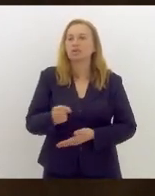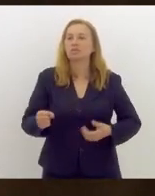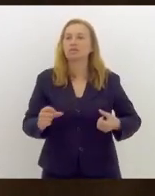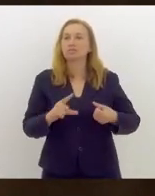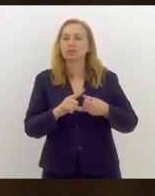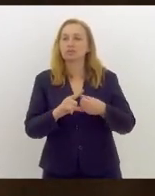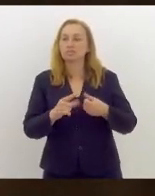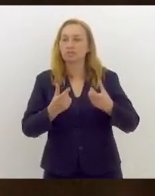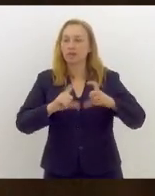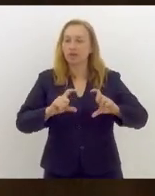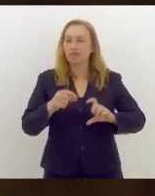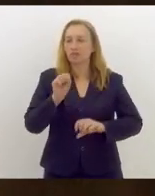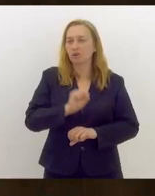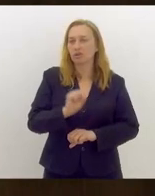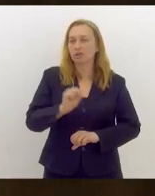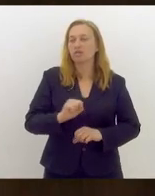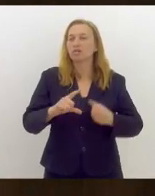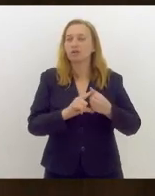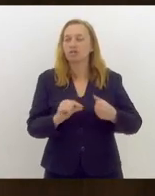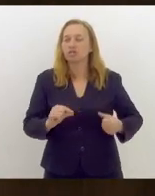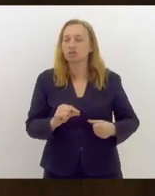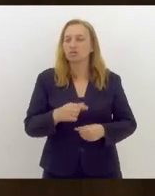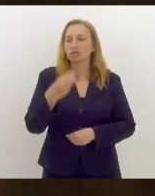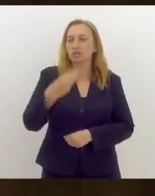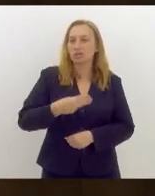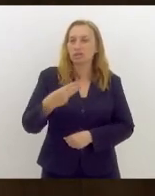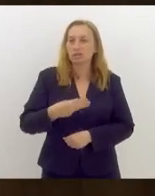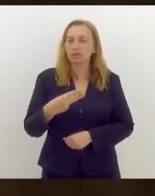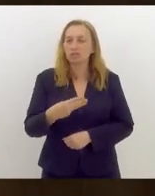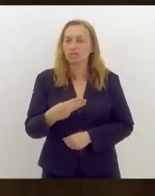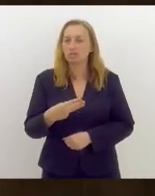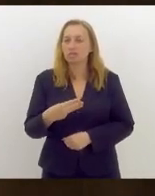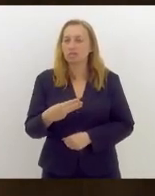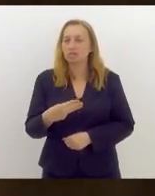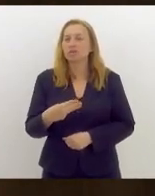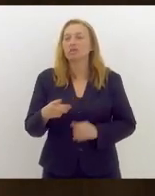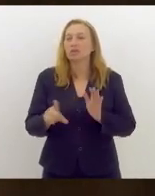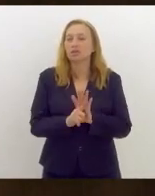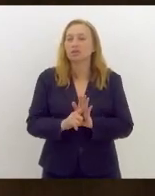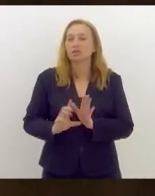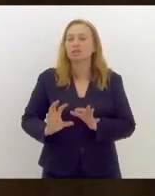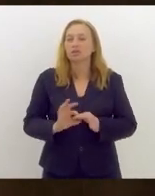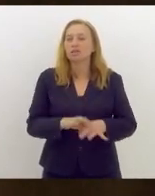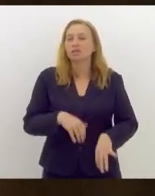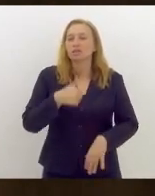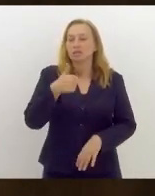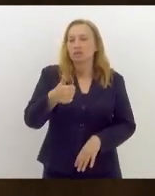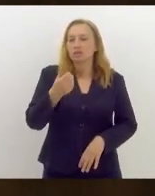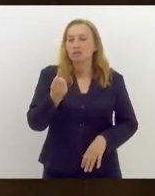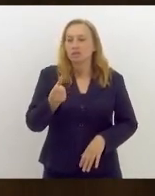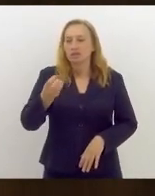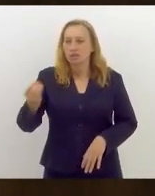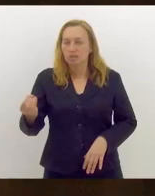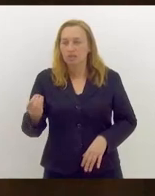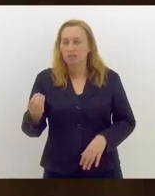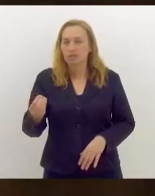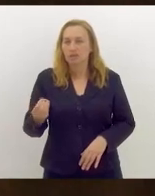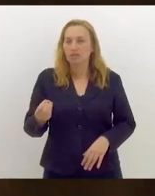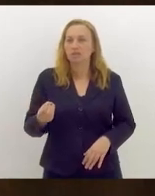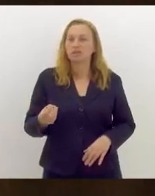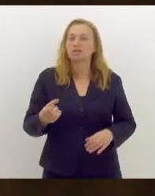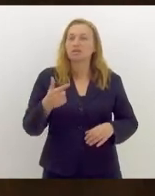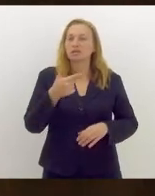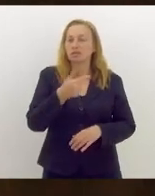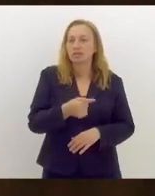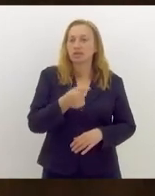foi pago do artigo 3º da Lei Complementar 160 de